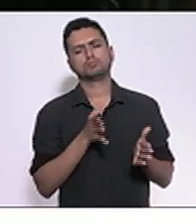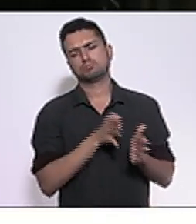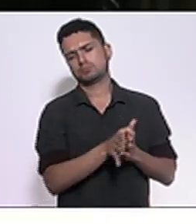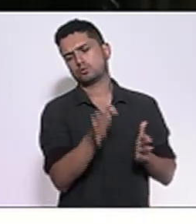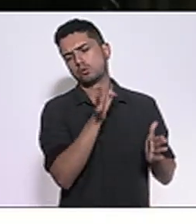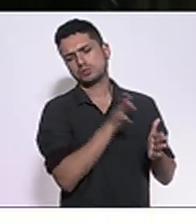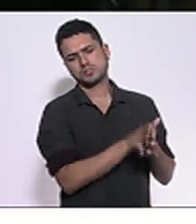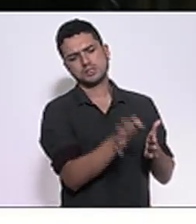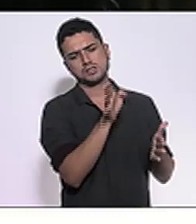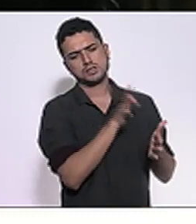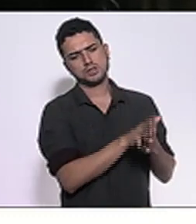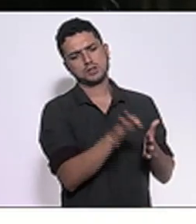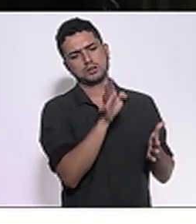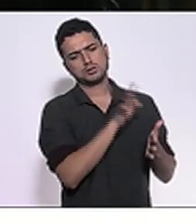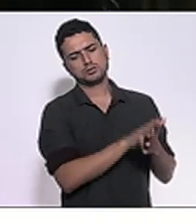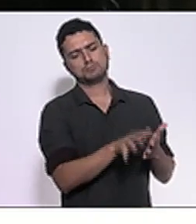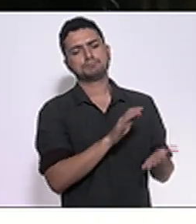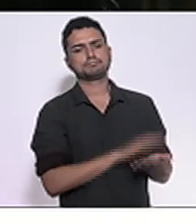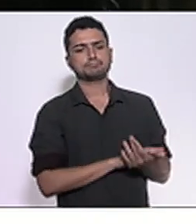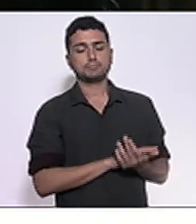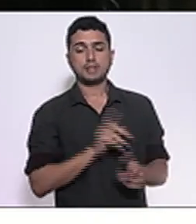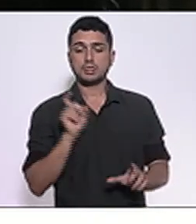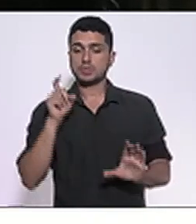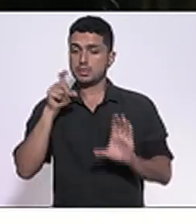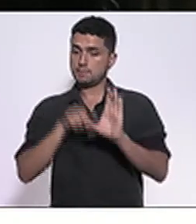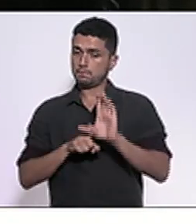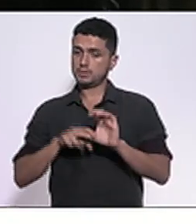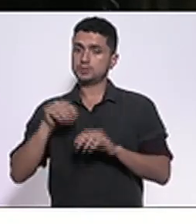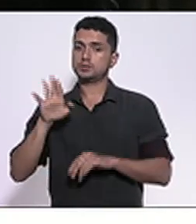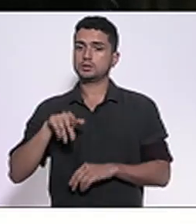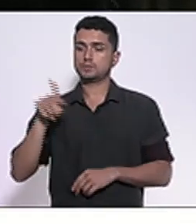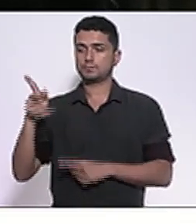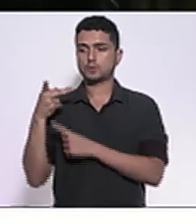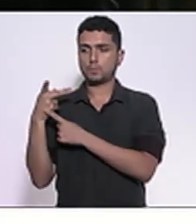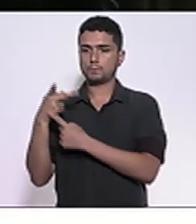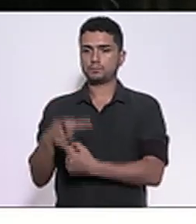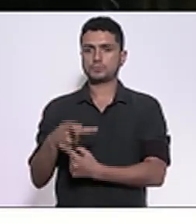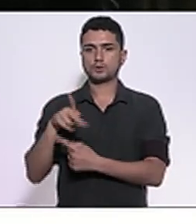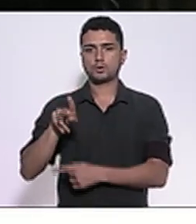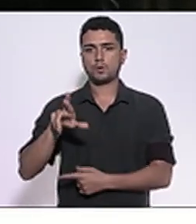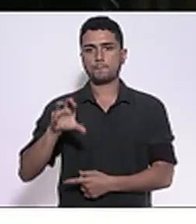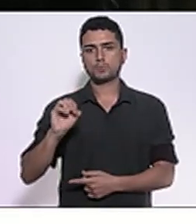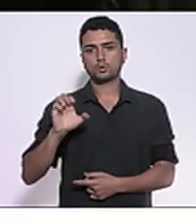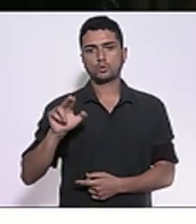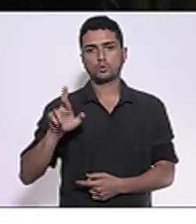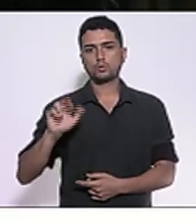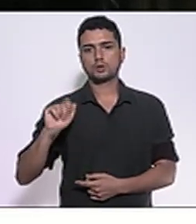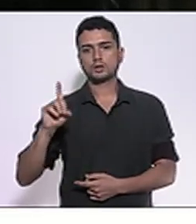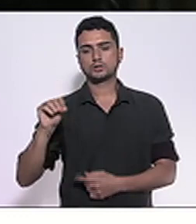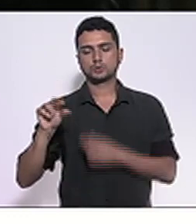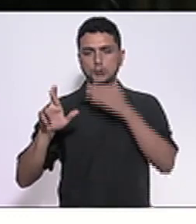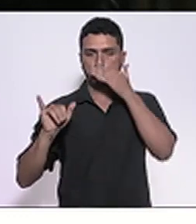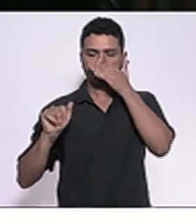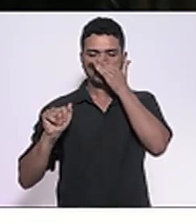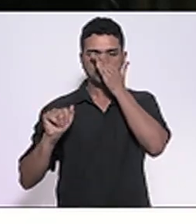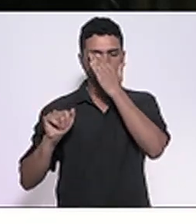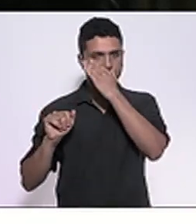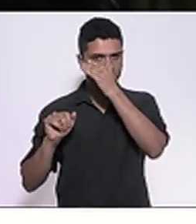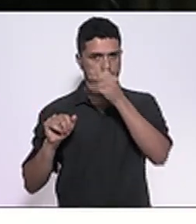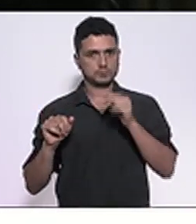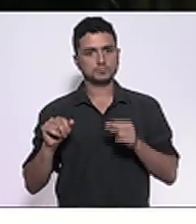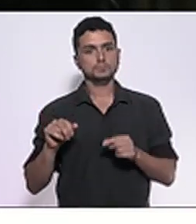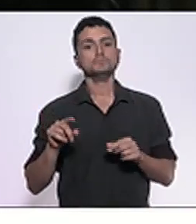temáticas que dependia da Procuradoria. E um desses temas foi devedor quanto